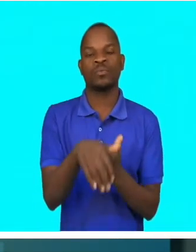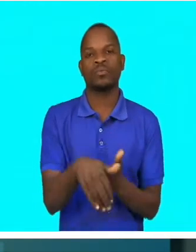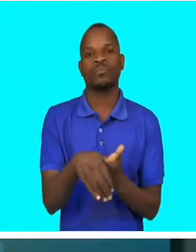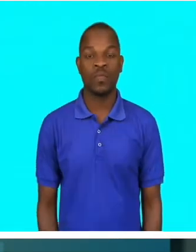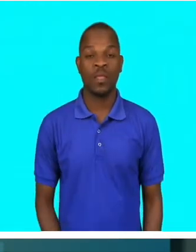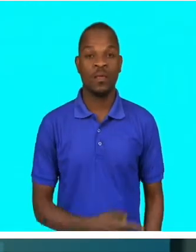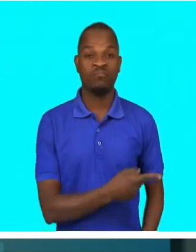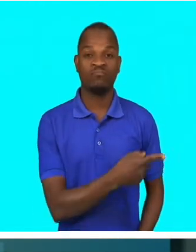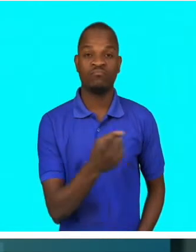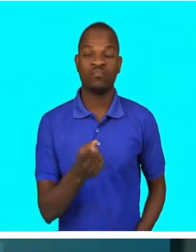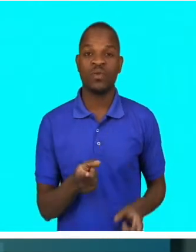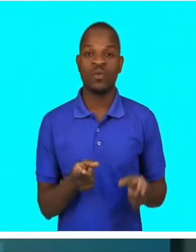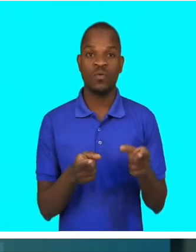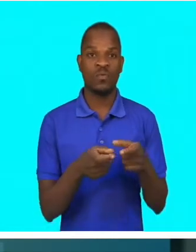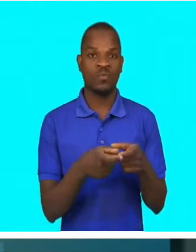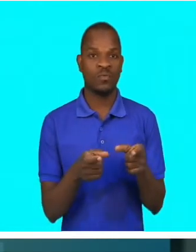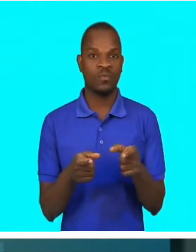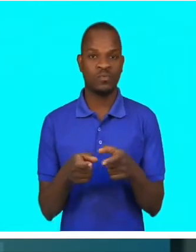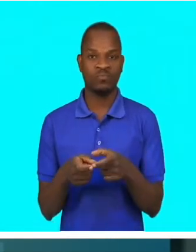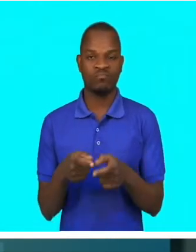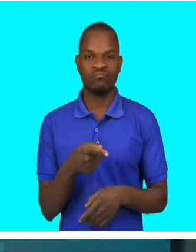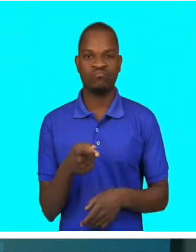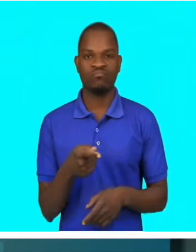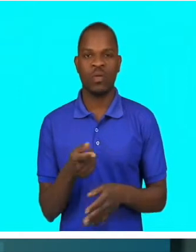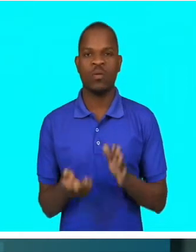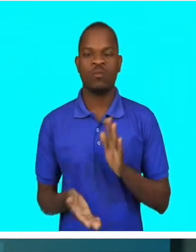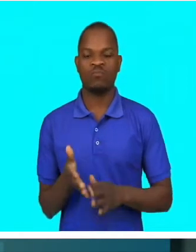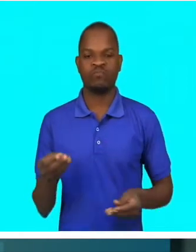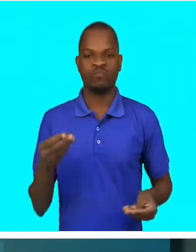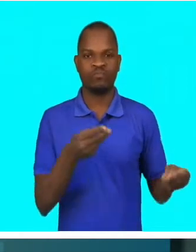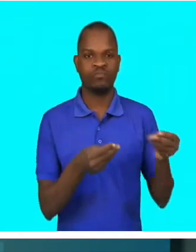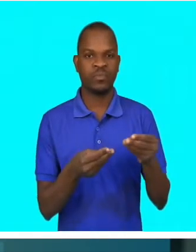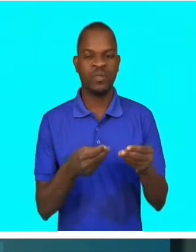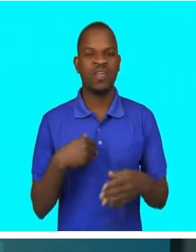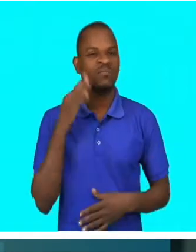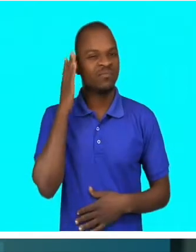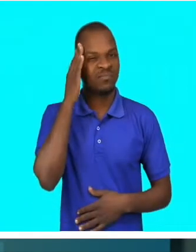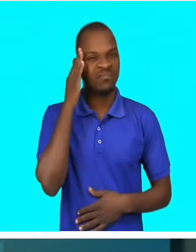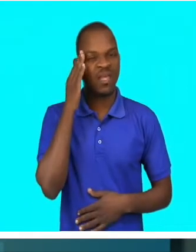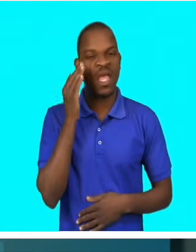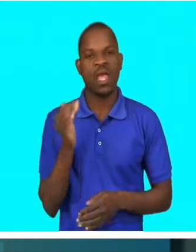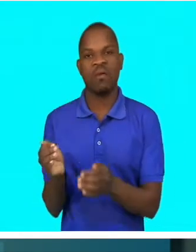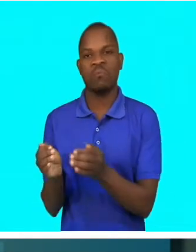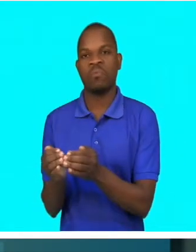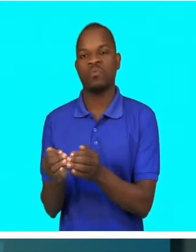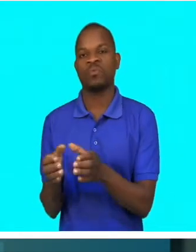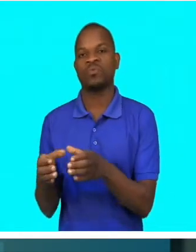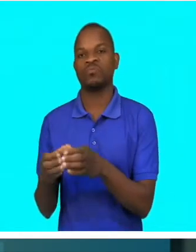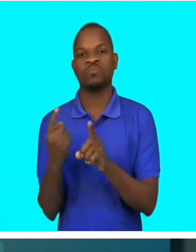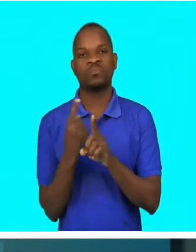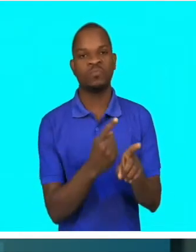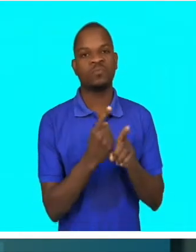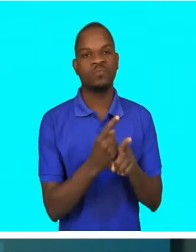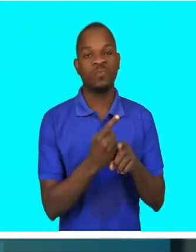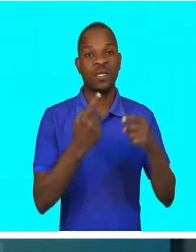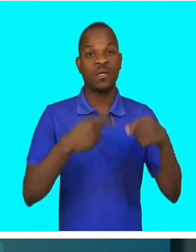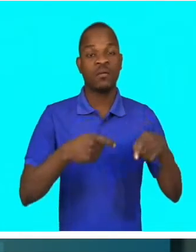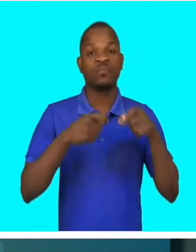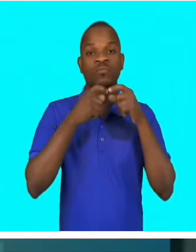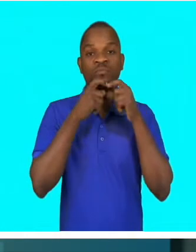nível salarial. Se os clubes, como disse, participarem, acredito que serão poucas equipes a